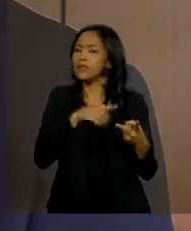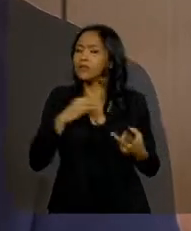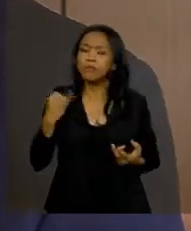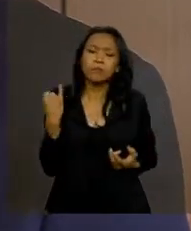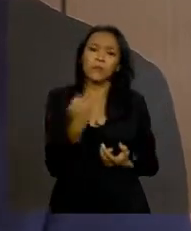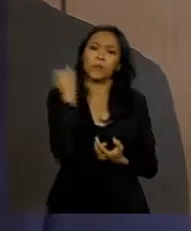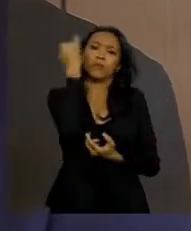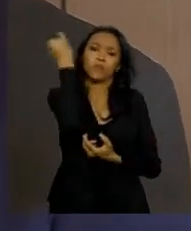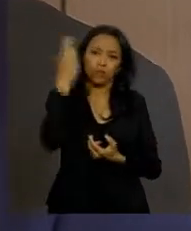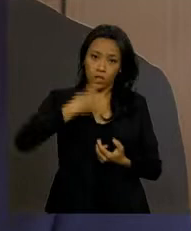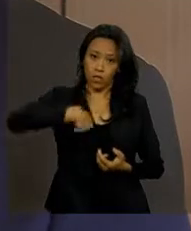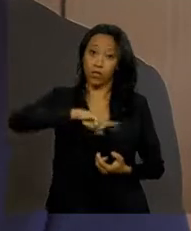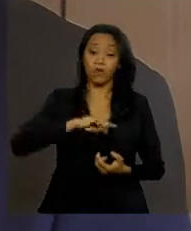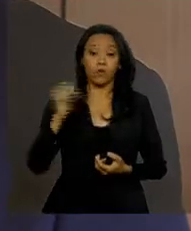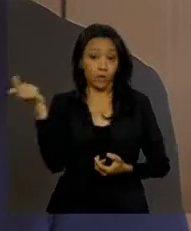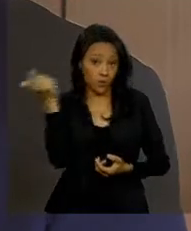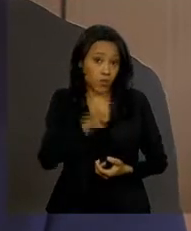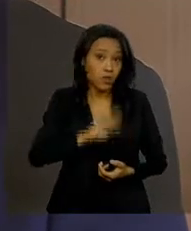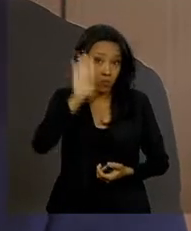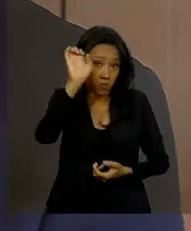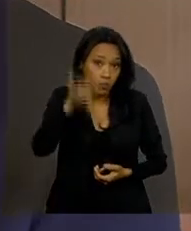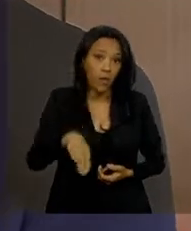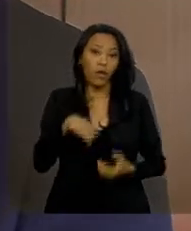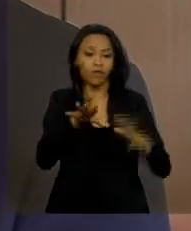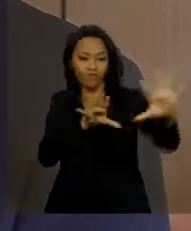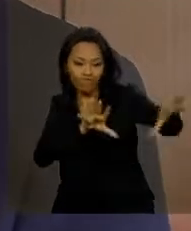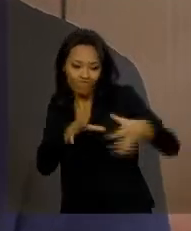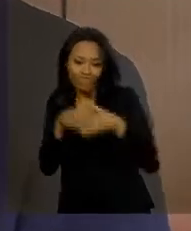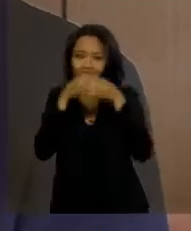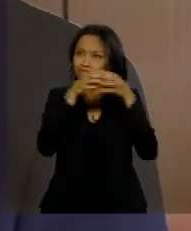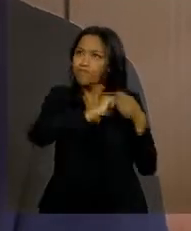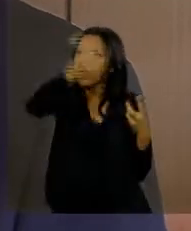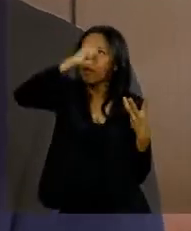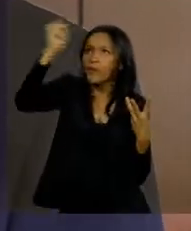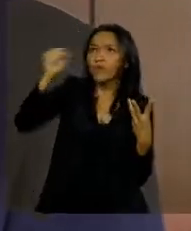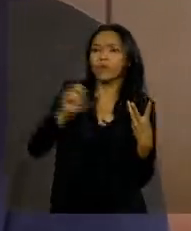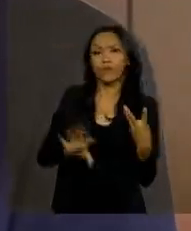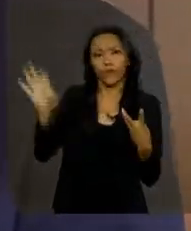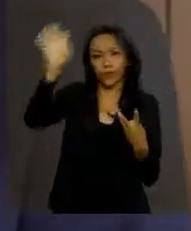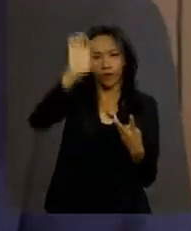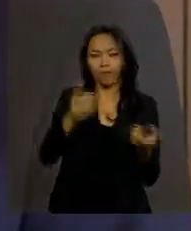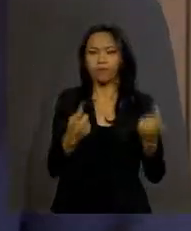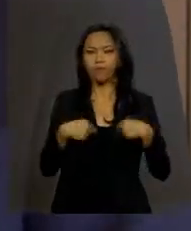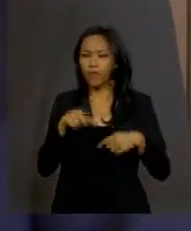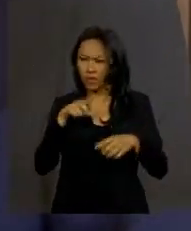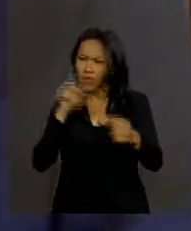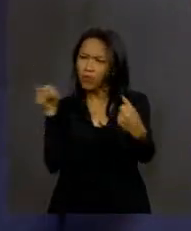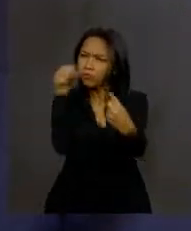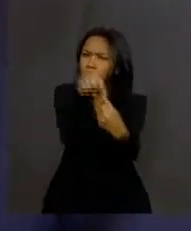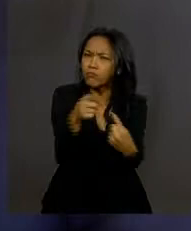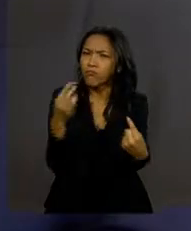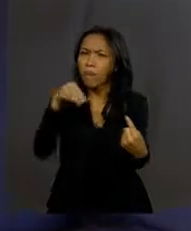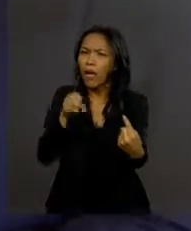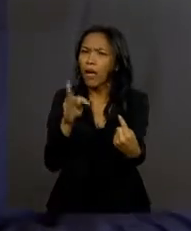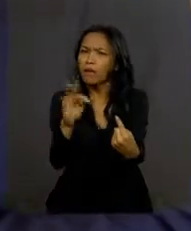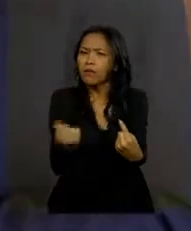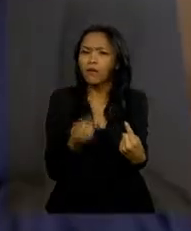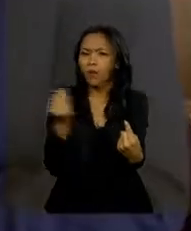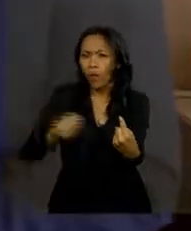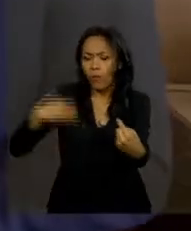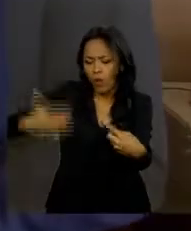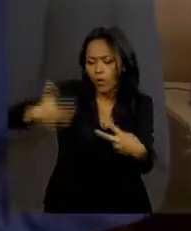fundamental para que a gente possa bem integrar os venezuelanos ministro é uma meta de interiorização quais quais são os próximos passos